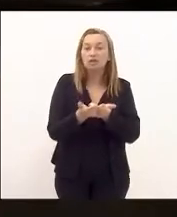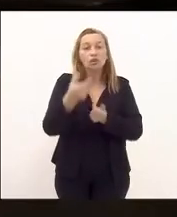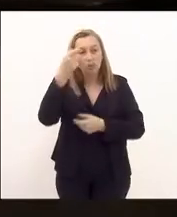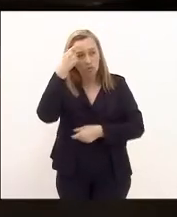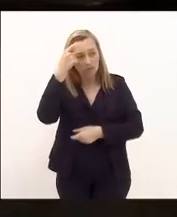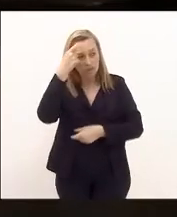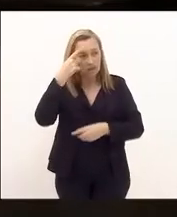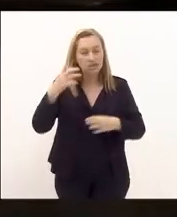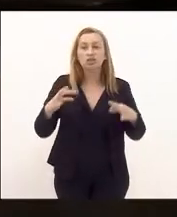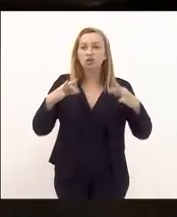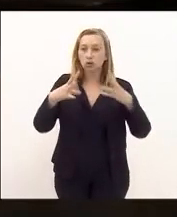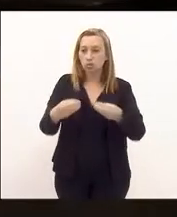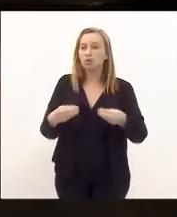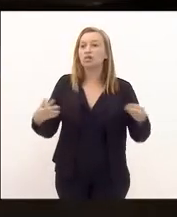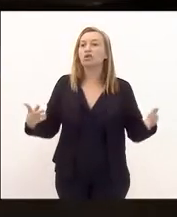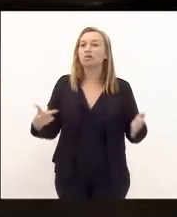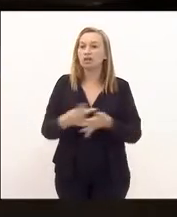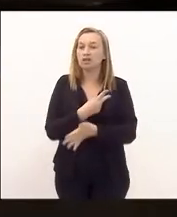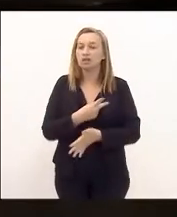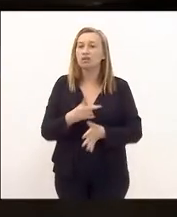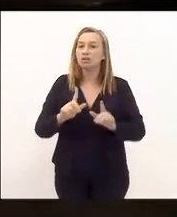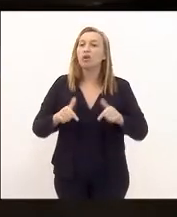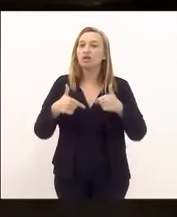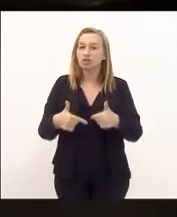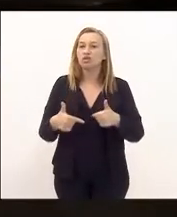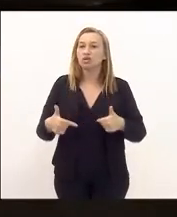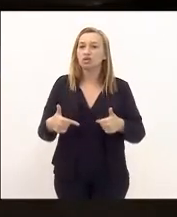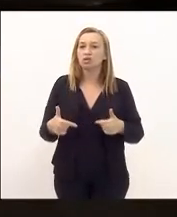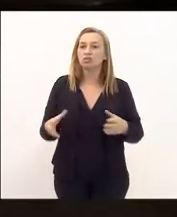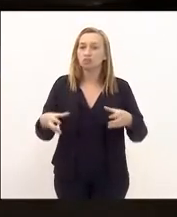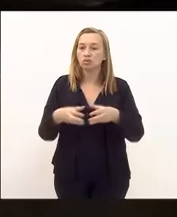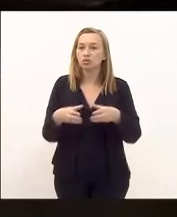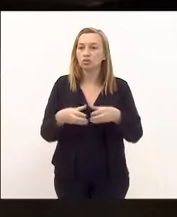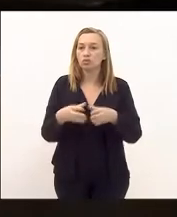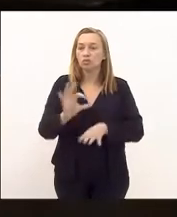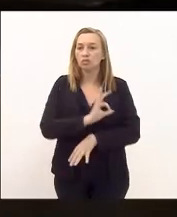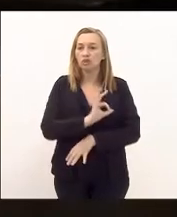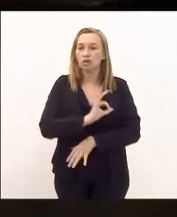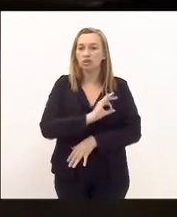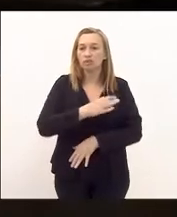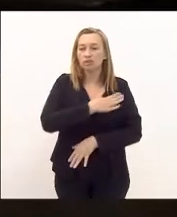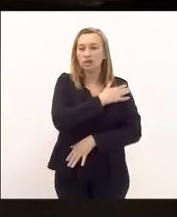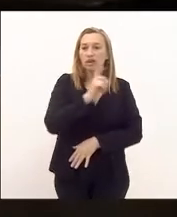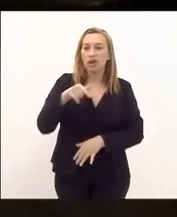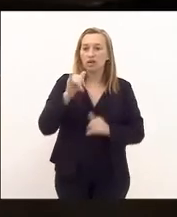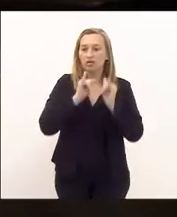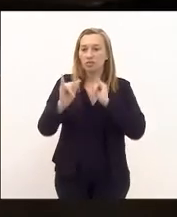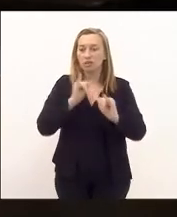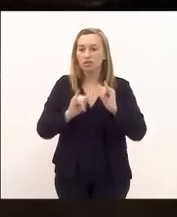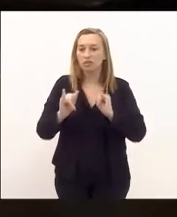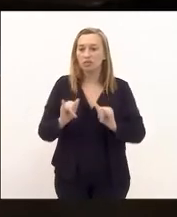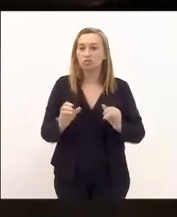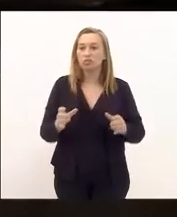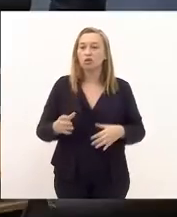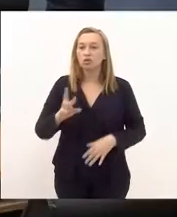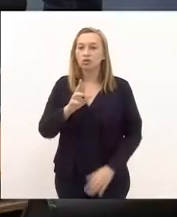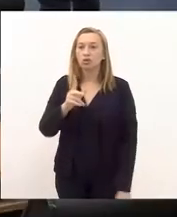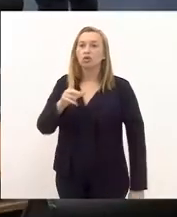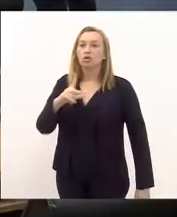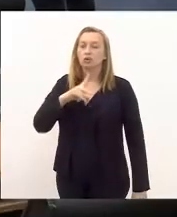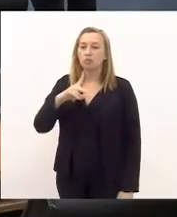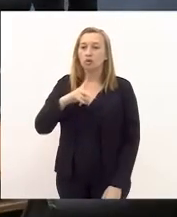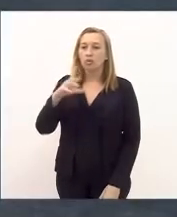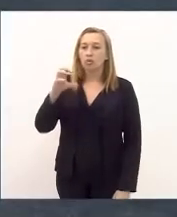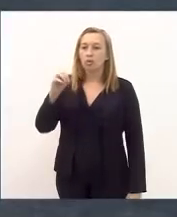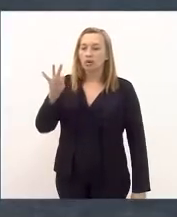vez mais posse das ações da corporação, da Polícia Militar, e essa é uma informação do próprio comandante-geral.